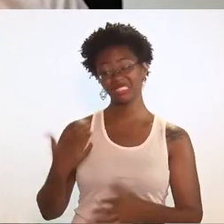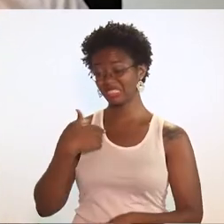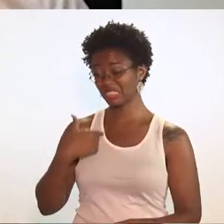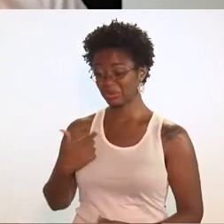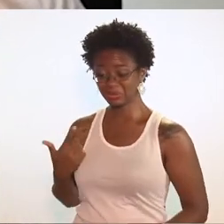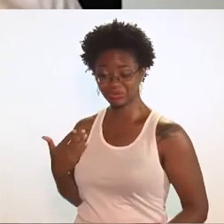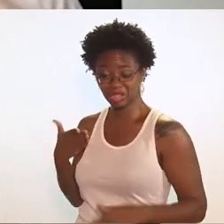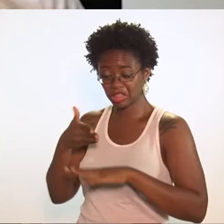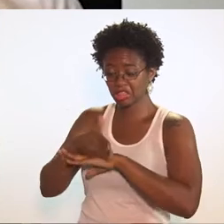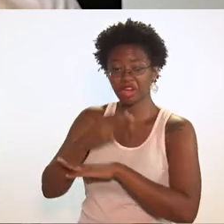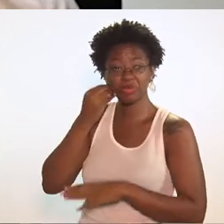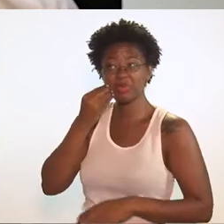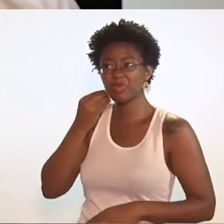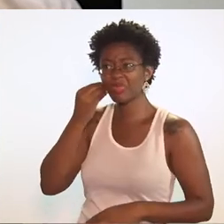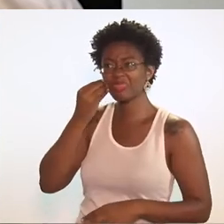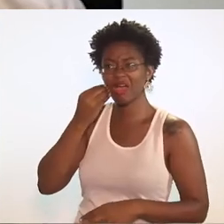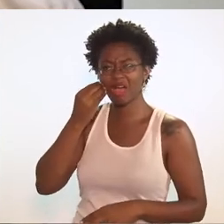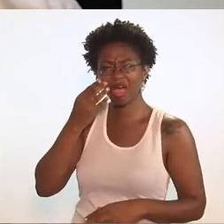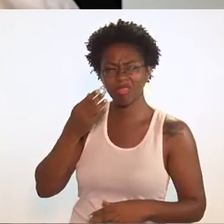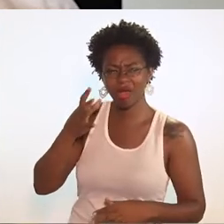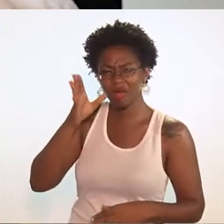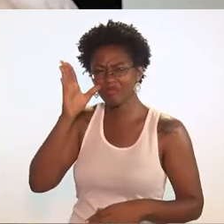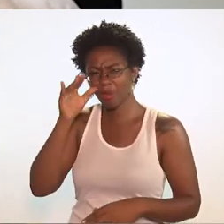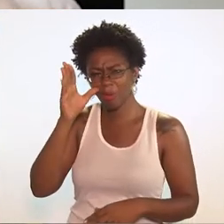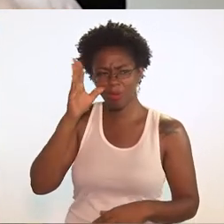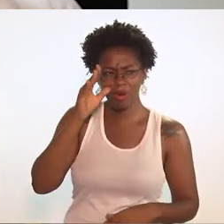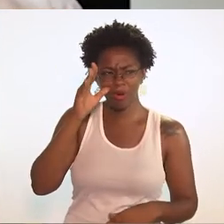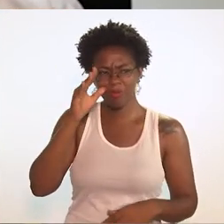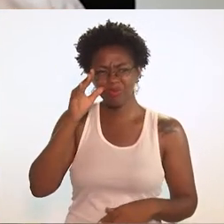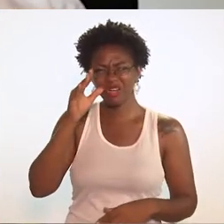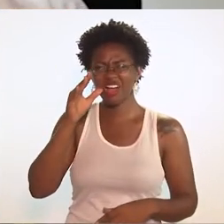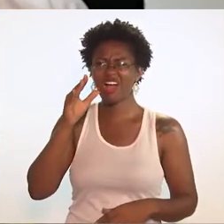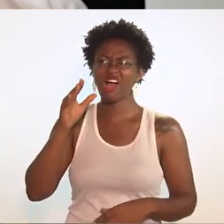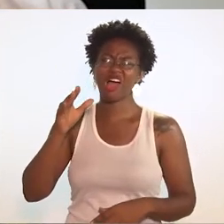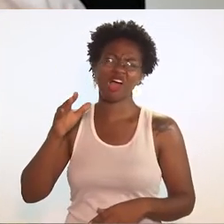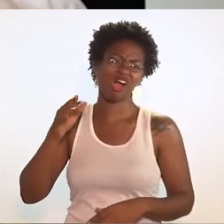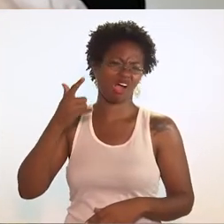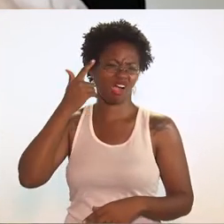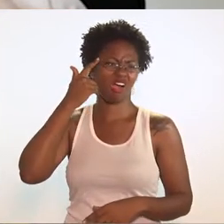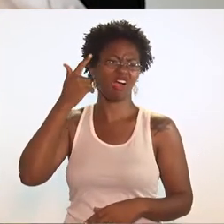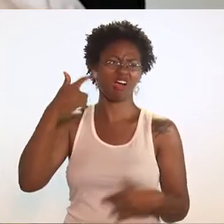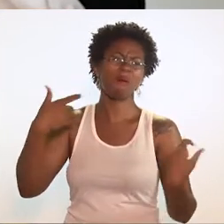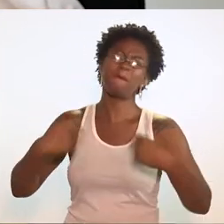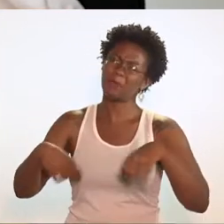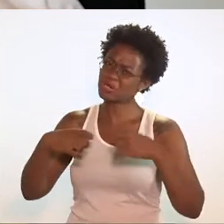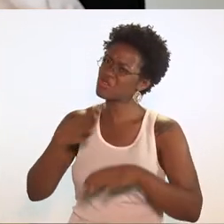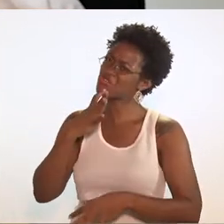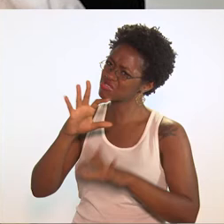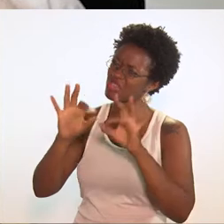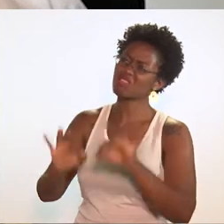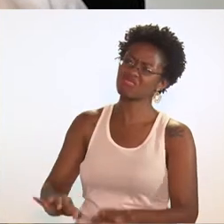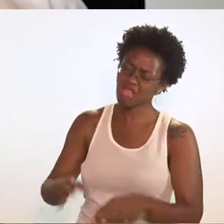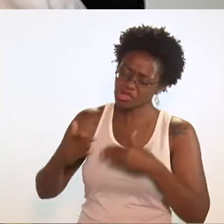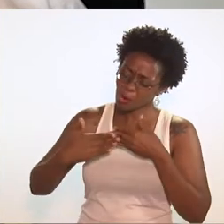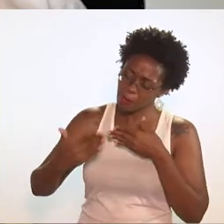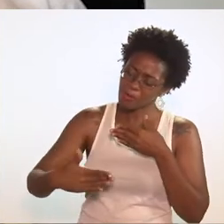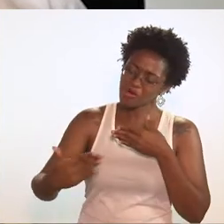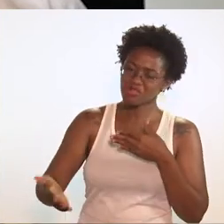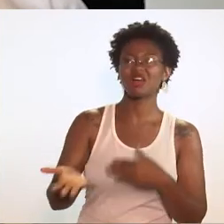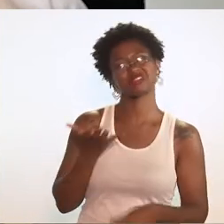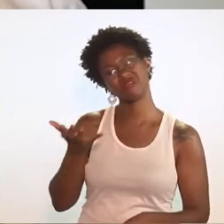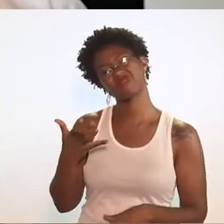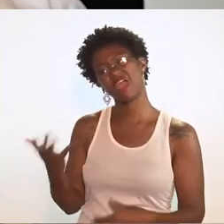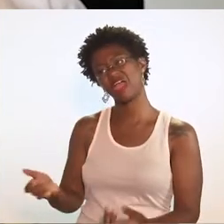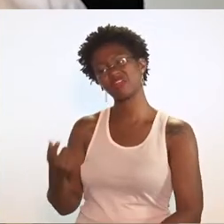estava completamente envolvida e senti essa necessidade de me especializar, de conhecer exatamente